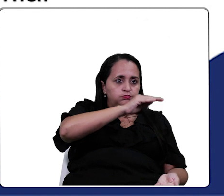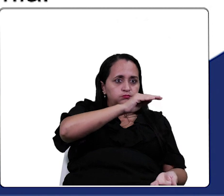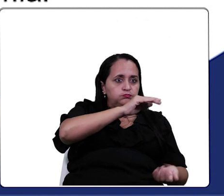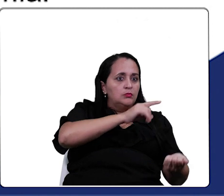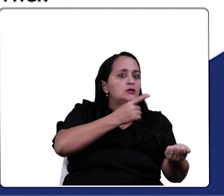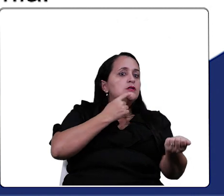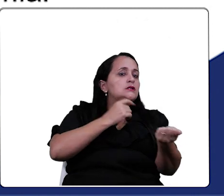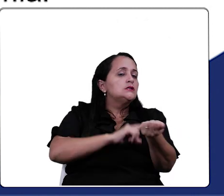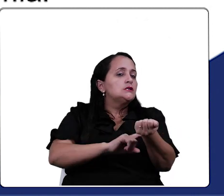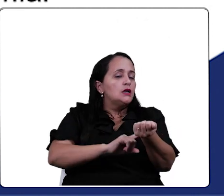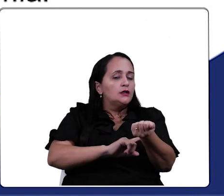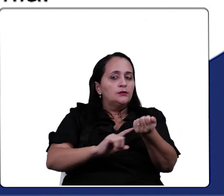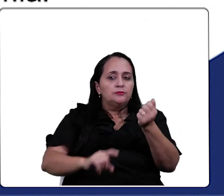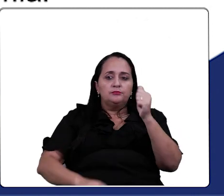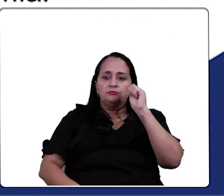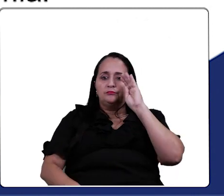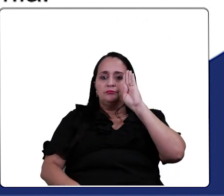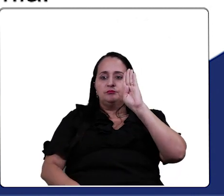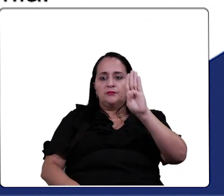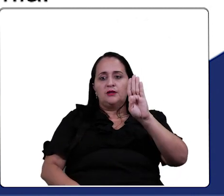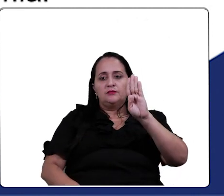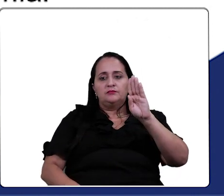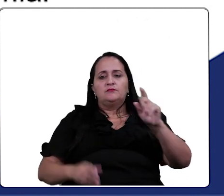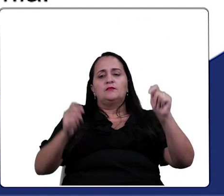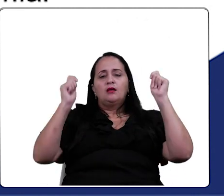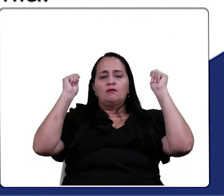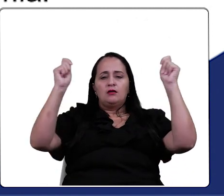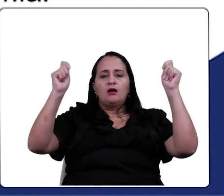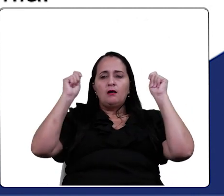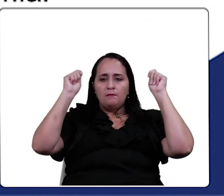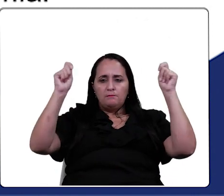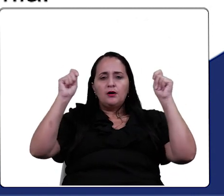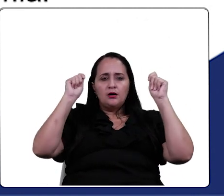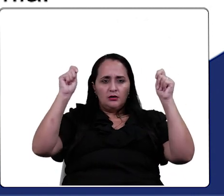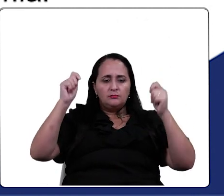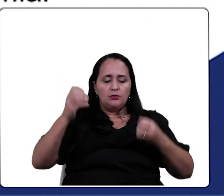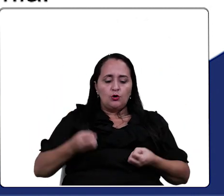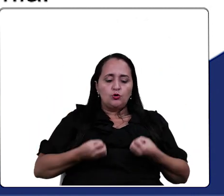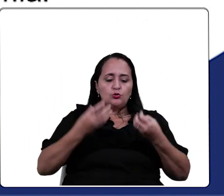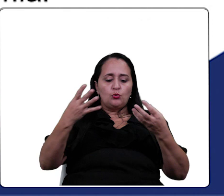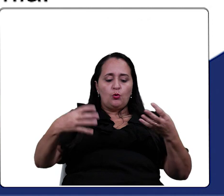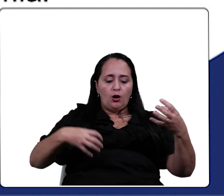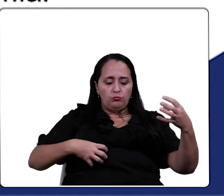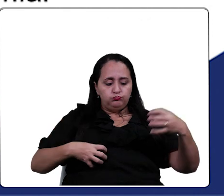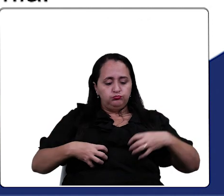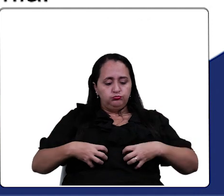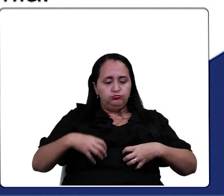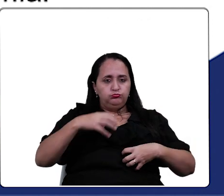sangue. Letra B, fazer campanha de doação de órgãos.